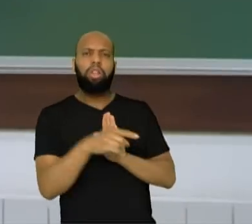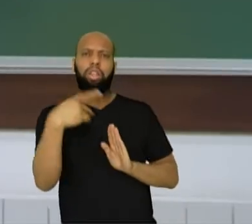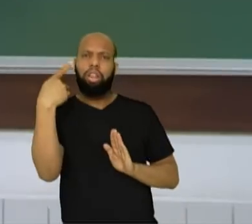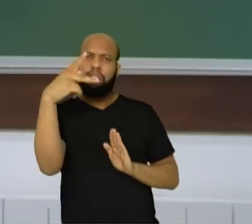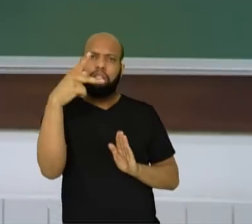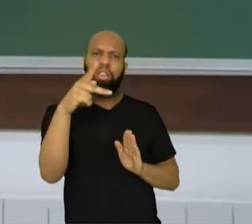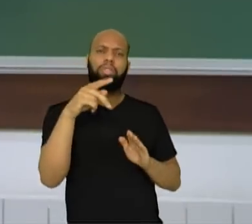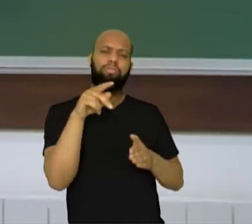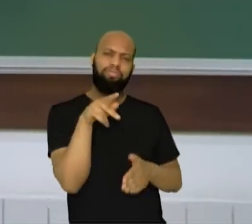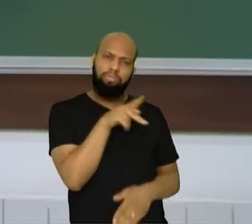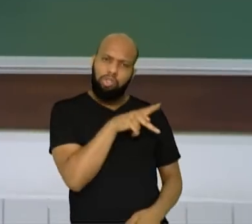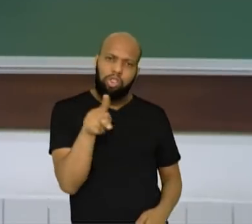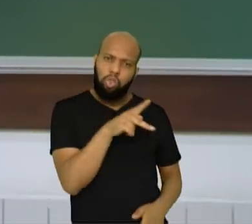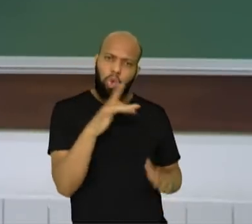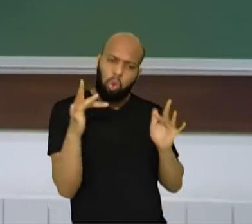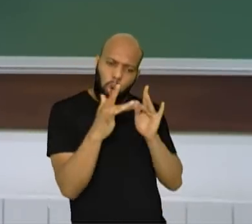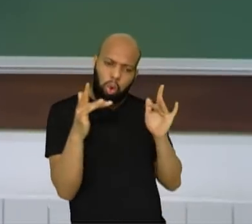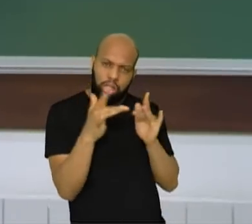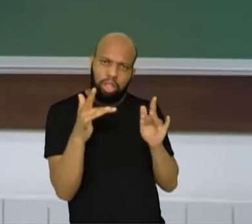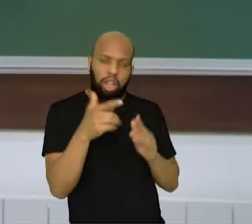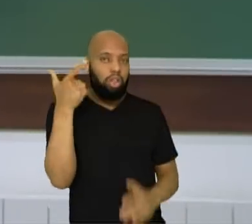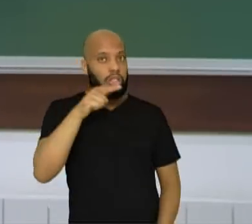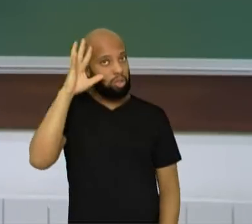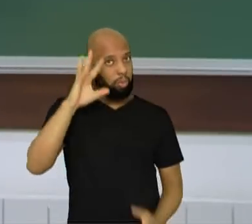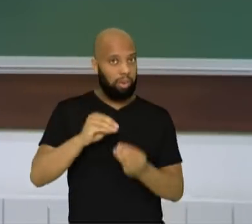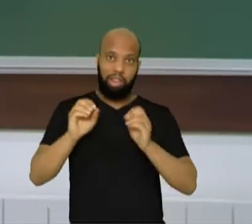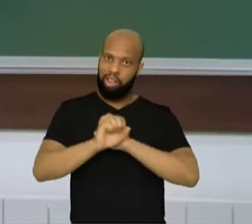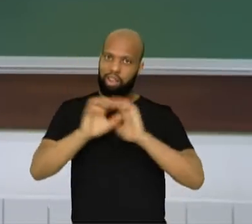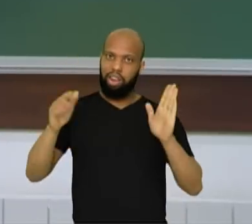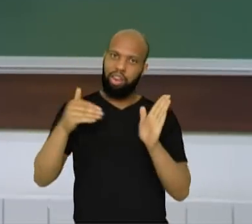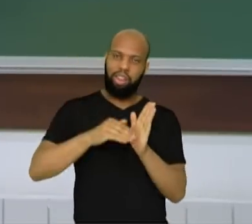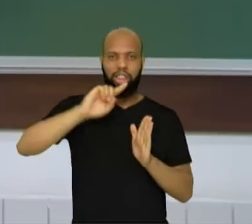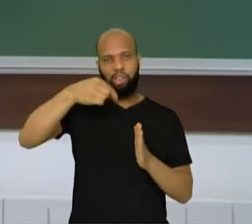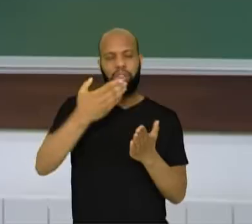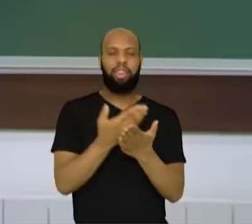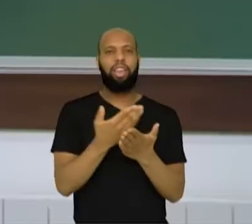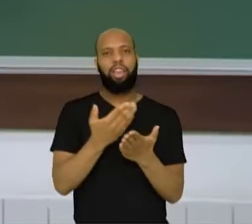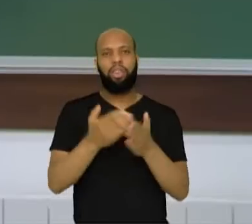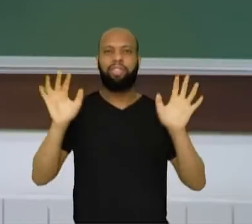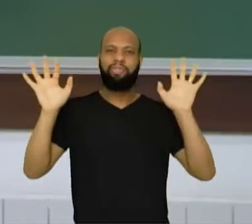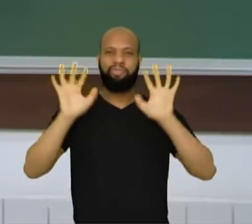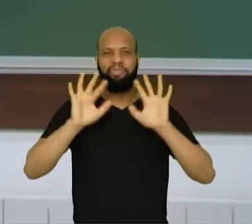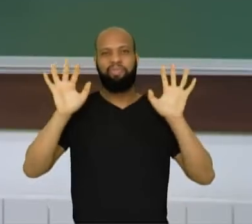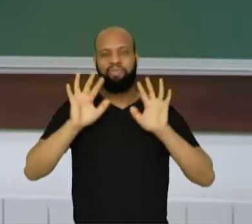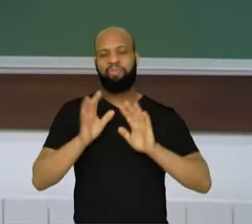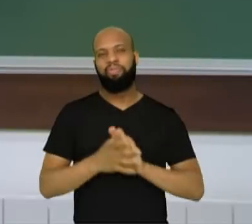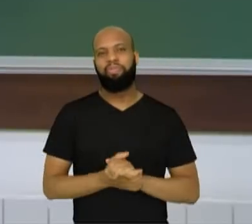ele, converse com ele para ter um melhor entendimento. Até a nossa próxima aula Paraná.